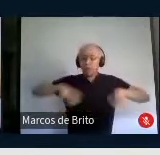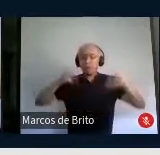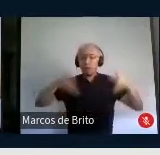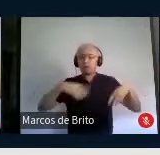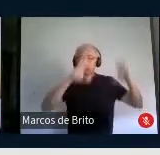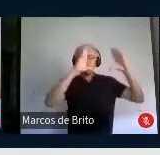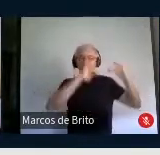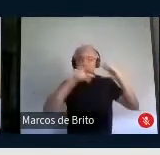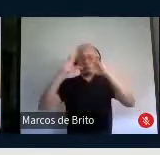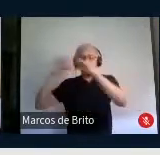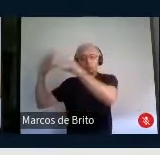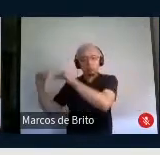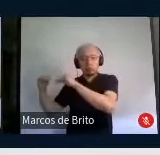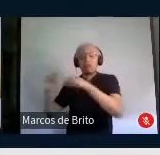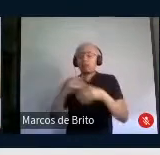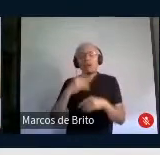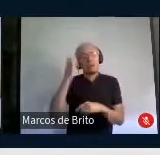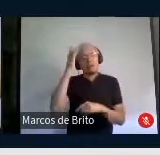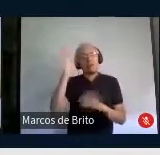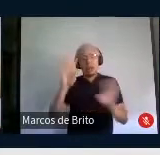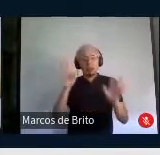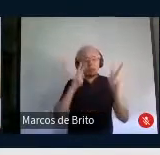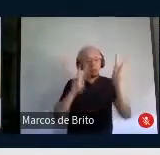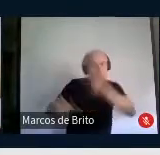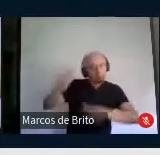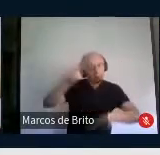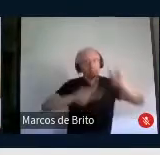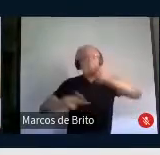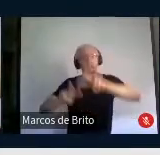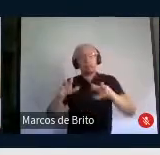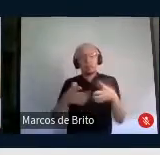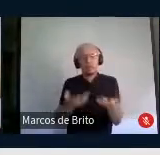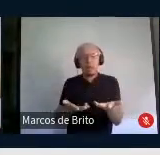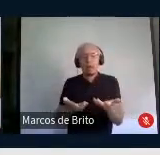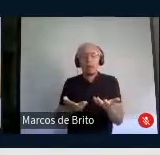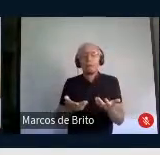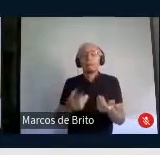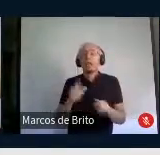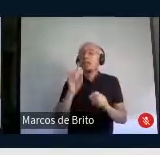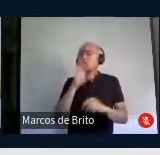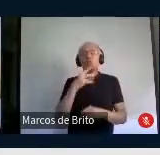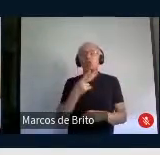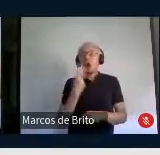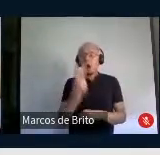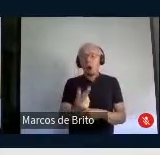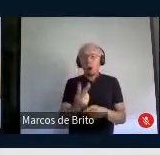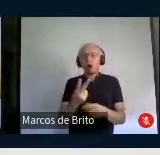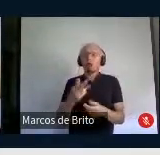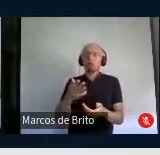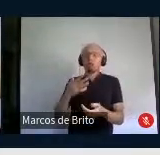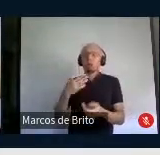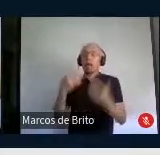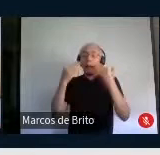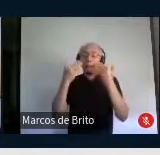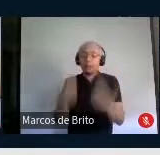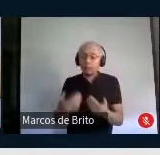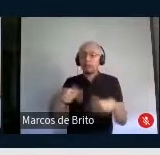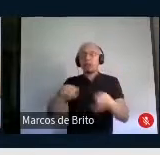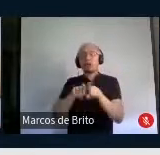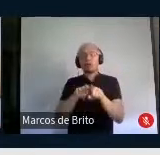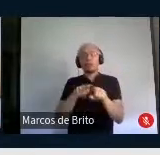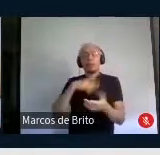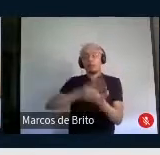câmera, porque eu acho que fica mais fácil ficar a janela do mestrando e do intérprete de língua de